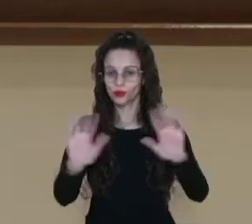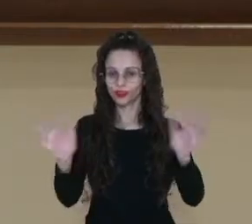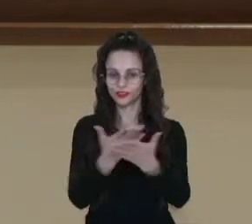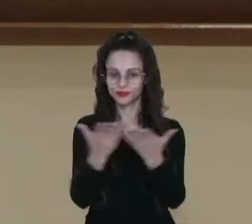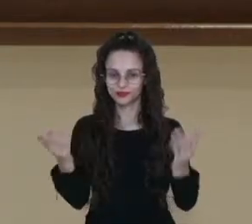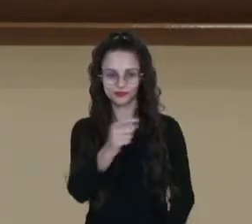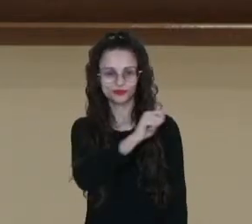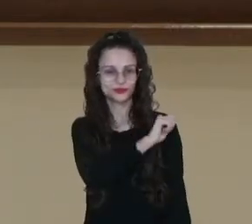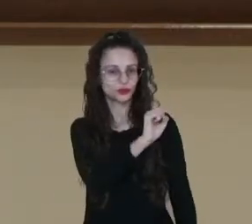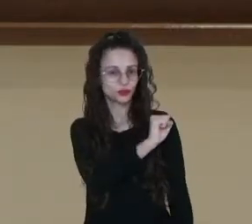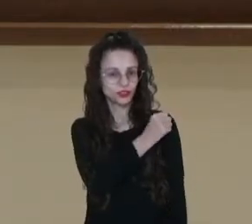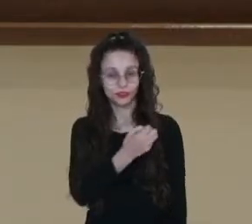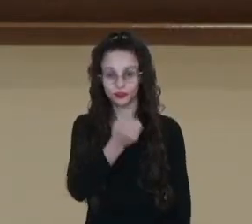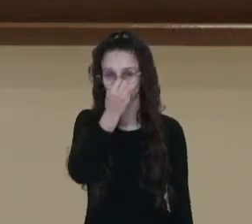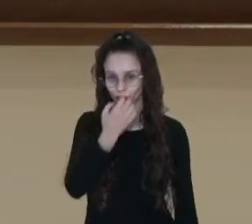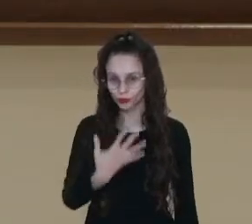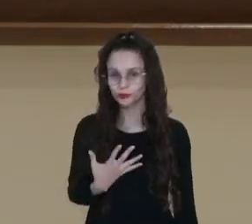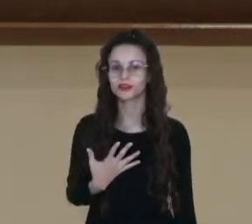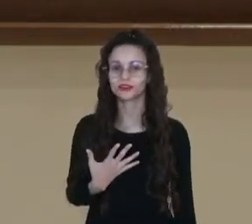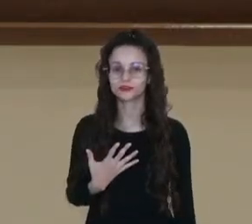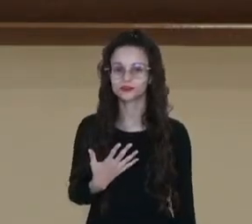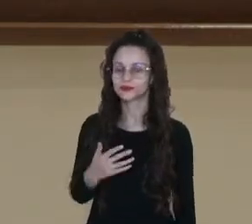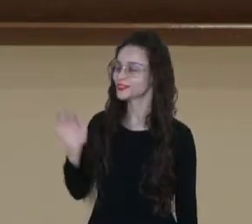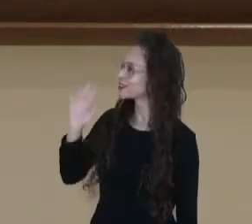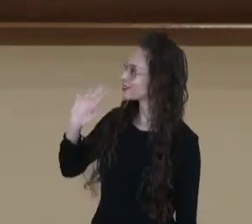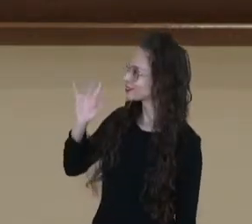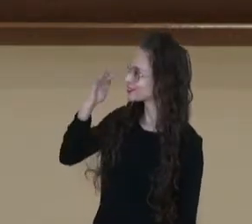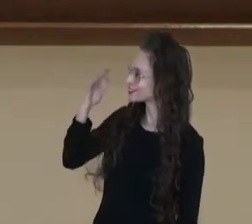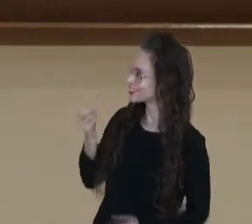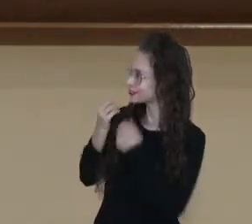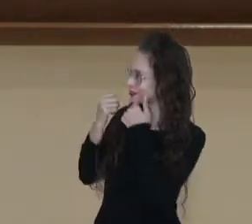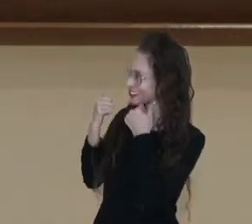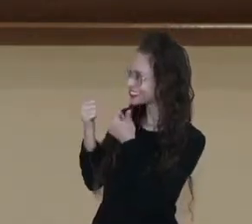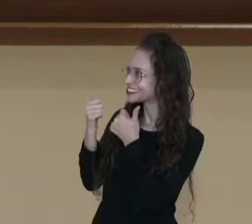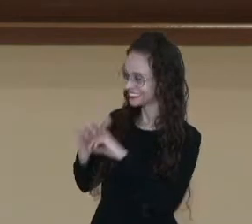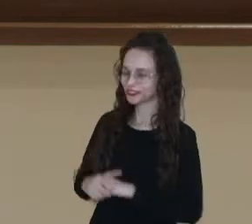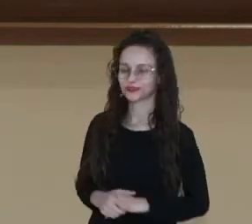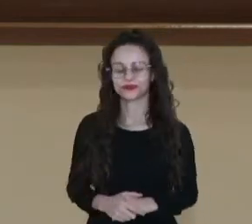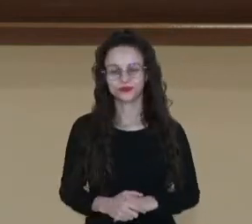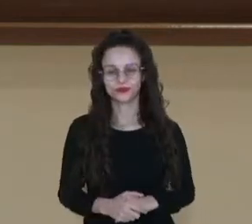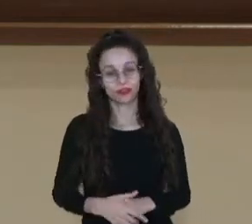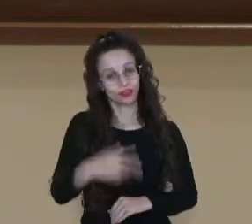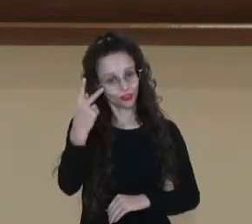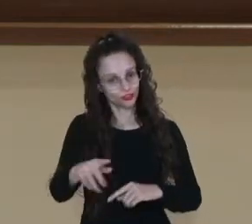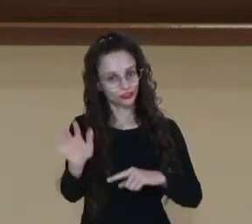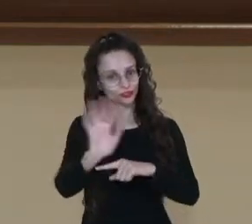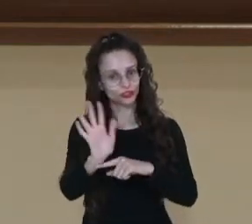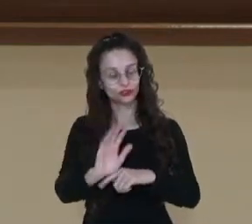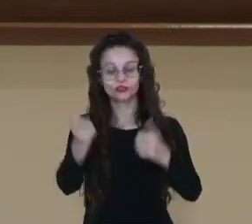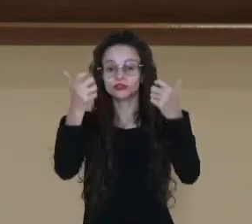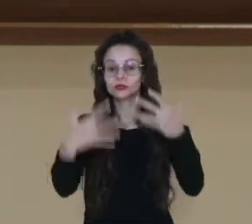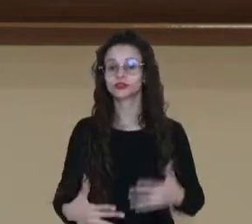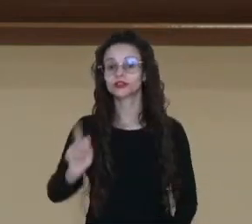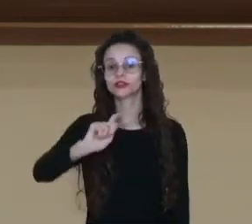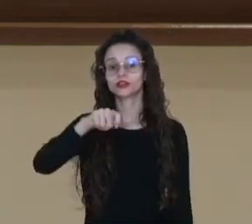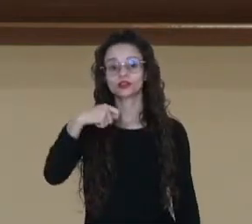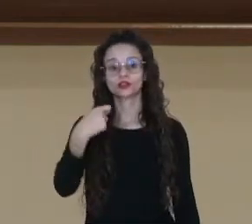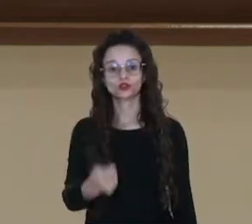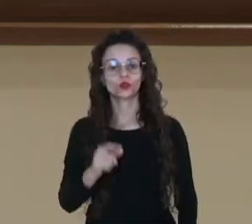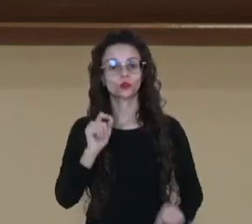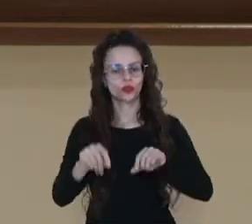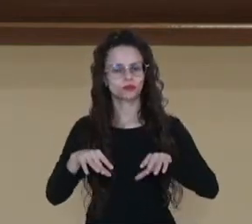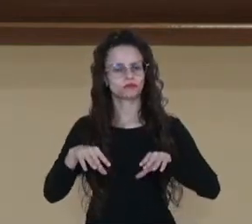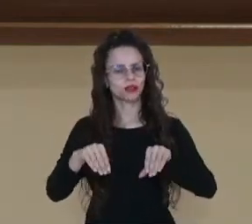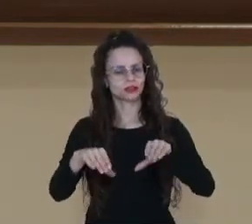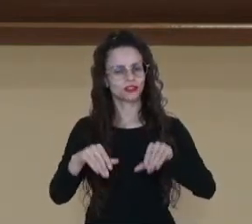Olá, estudantes do oitavo ano, tudo bem com vocês? Olá, Viviana, tudo bem? Neste vídeo nós vamos falar sobre massagem.